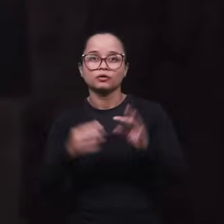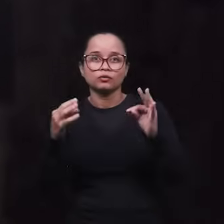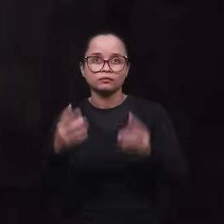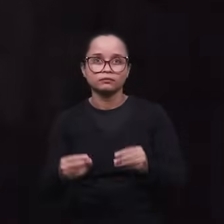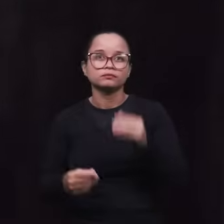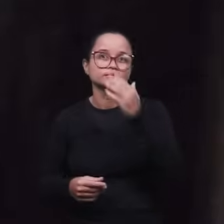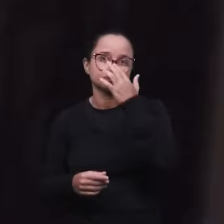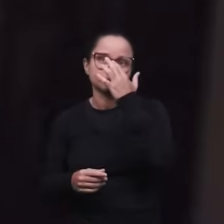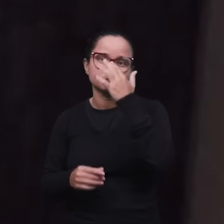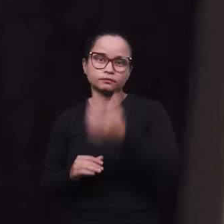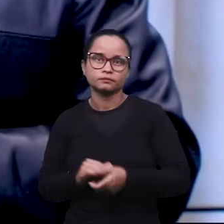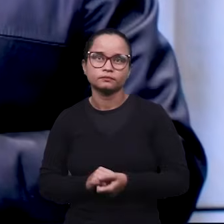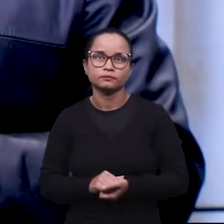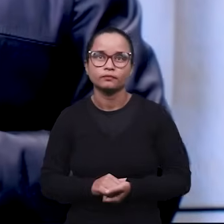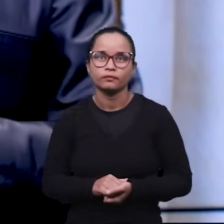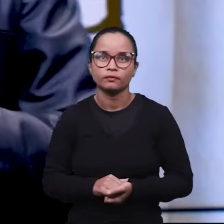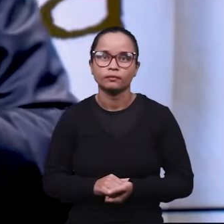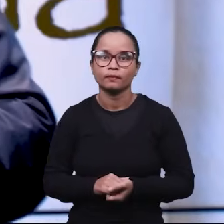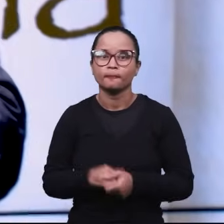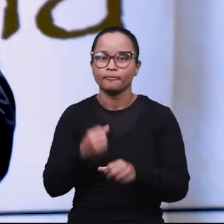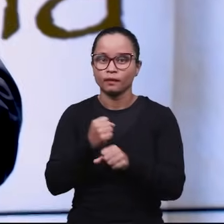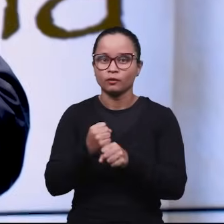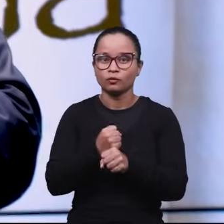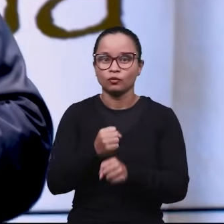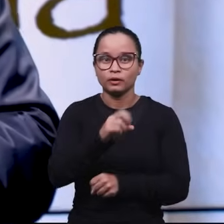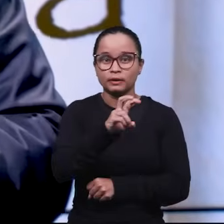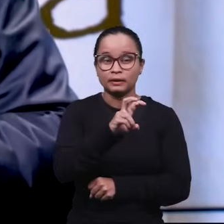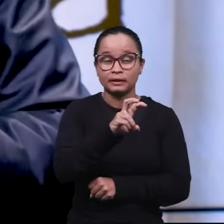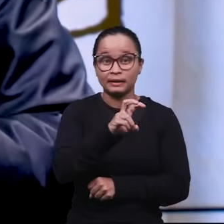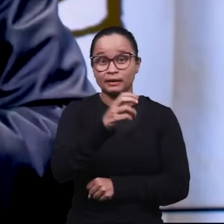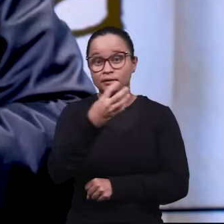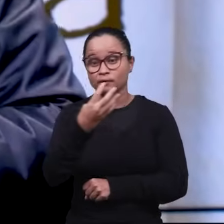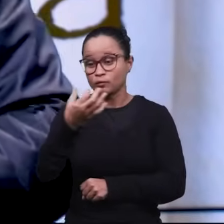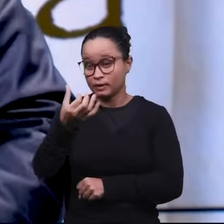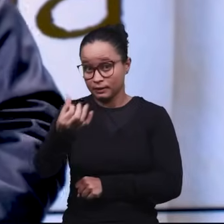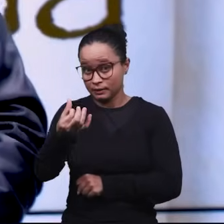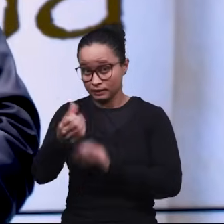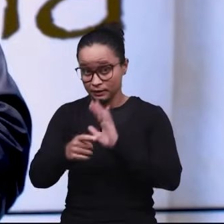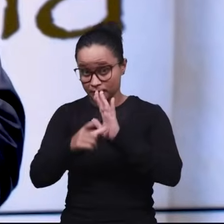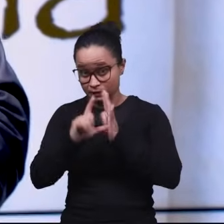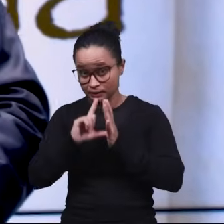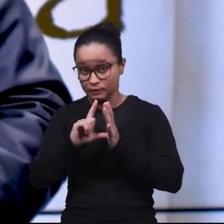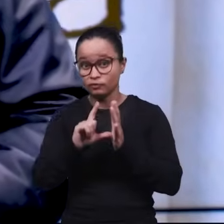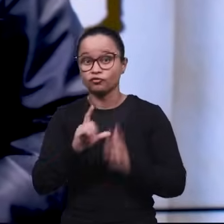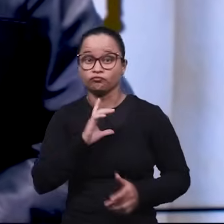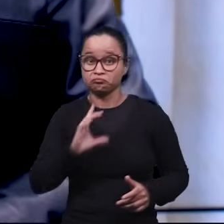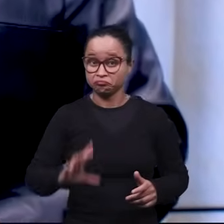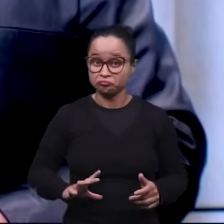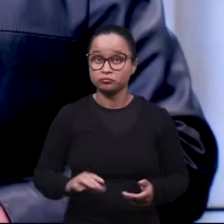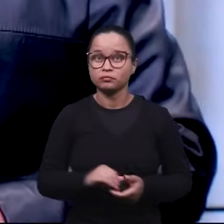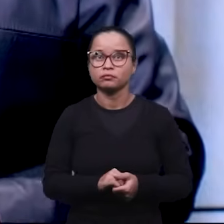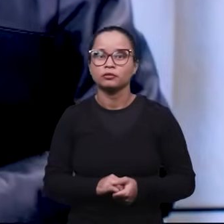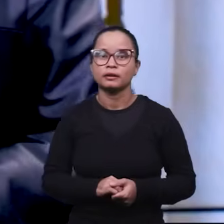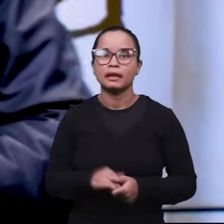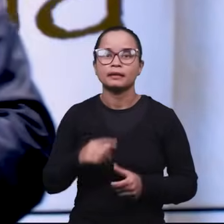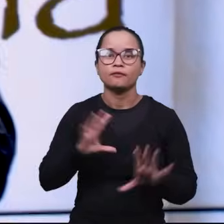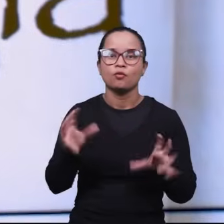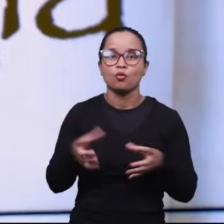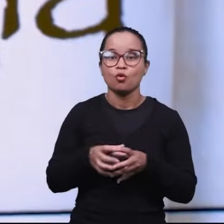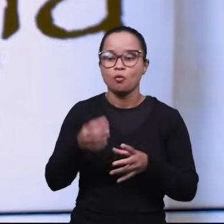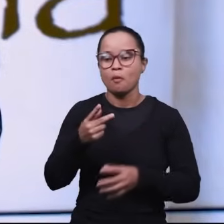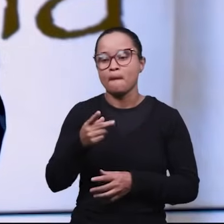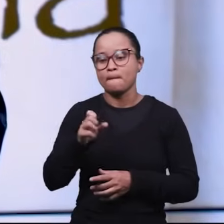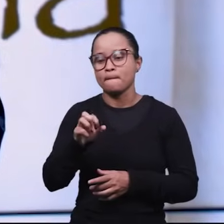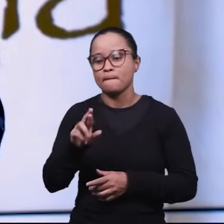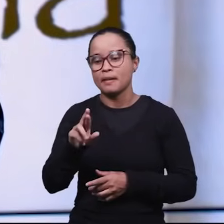todos. No ano 546 a.C., os persas